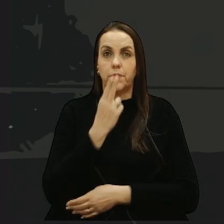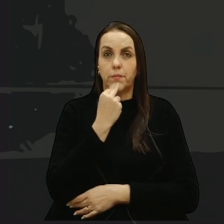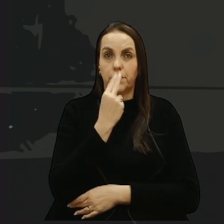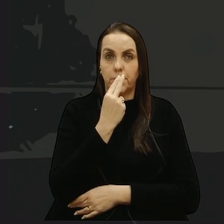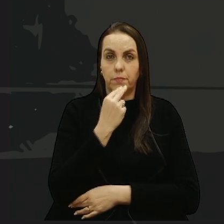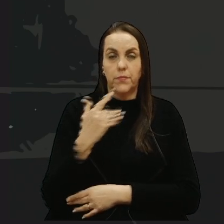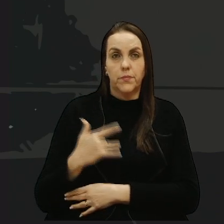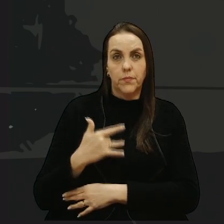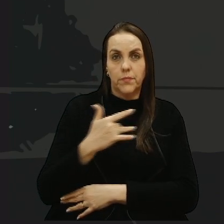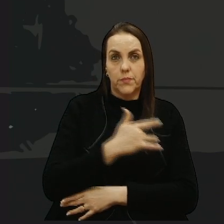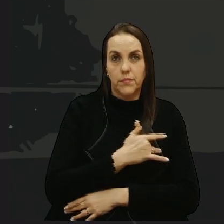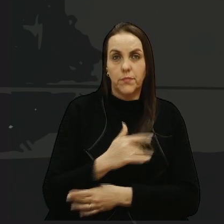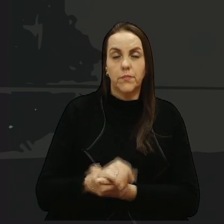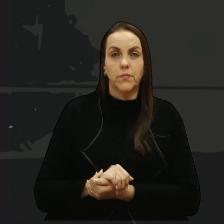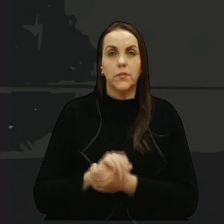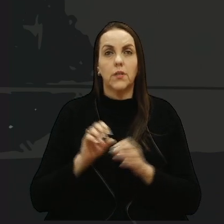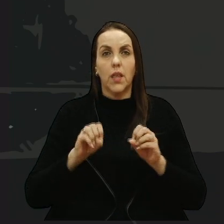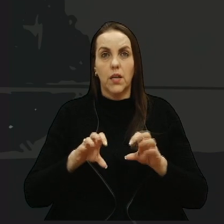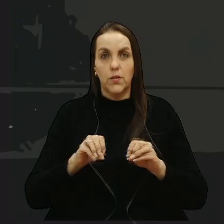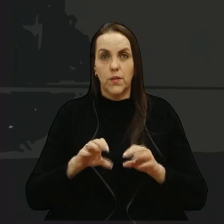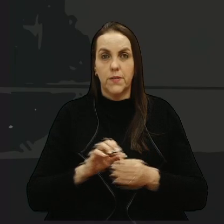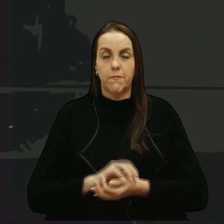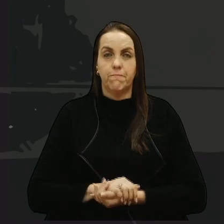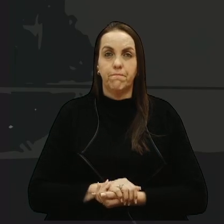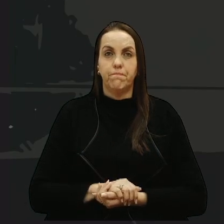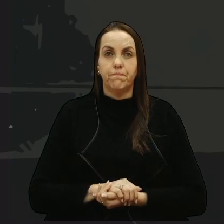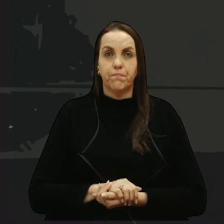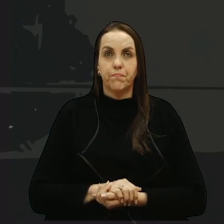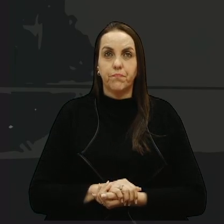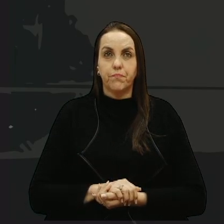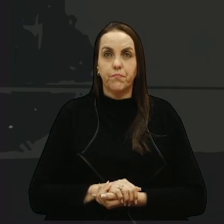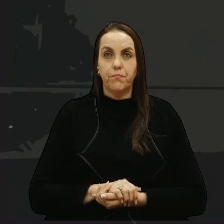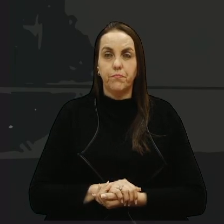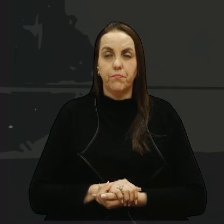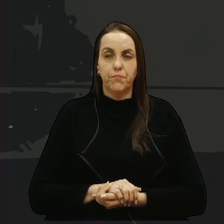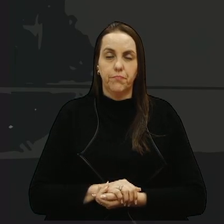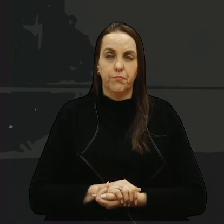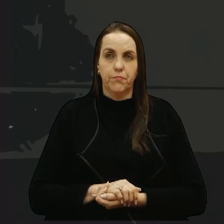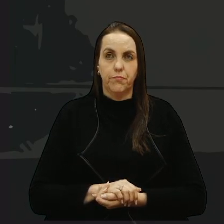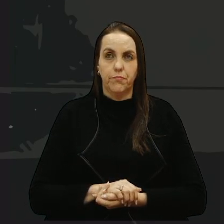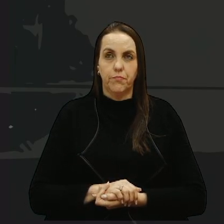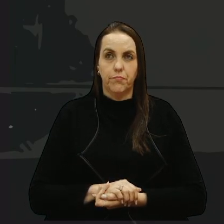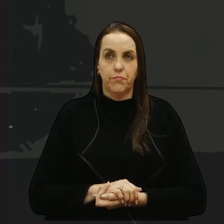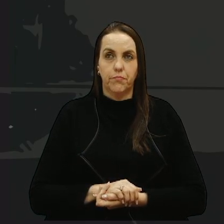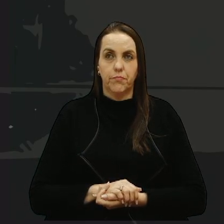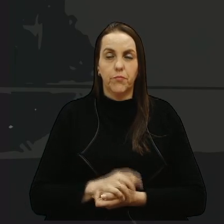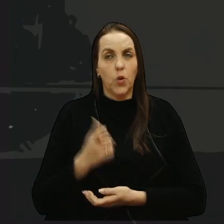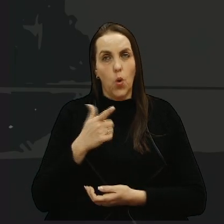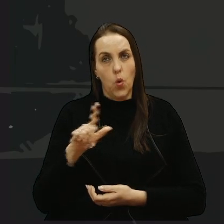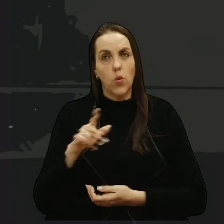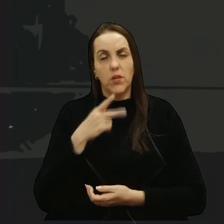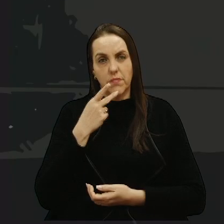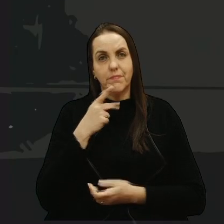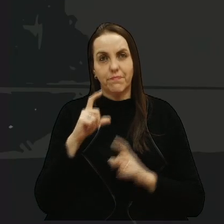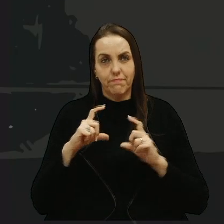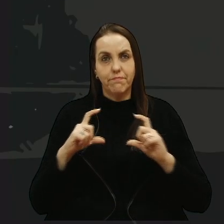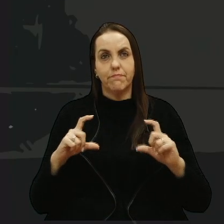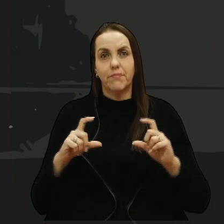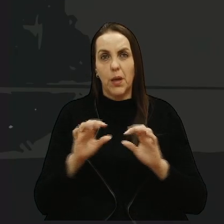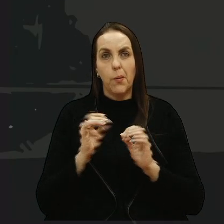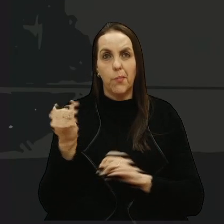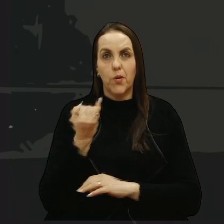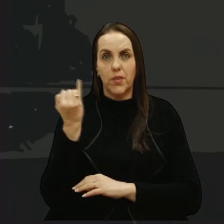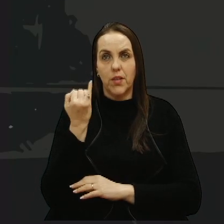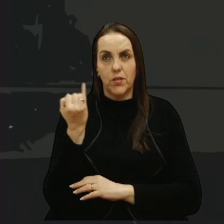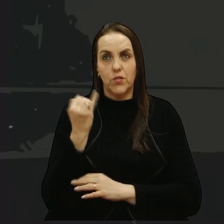nutrição e saúde, educação. Esse é outra fala que eu achei importante que foi dita aqui, né?